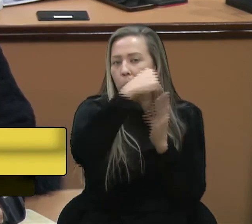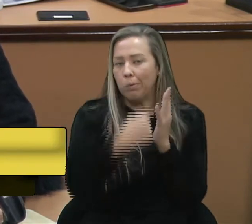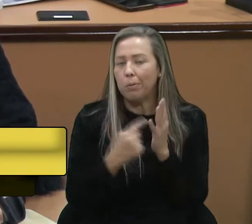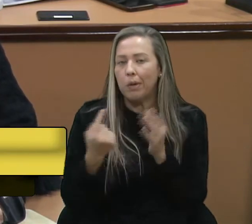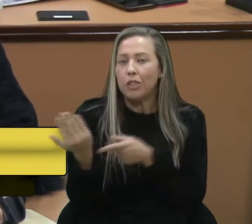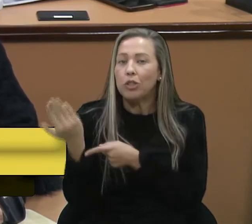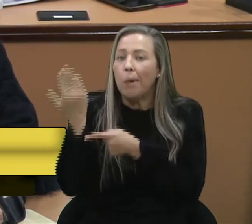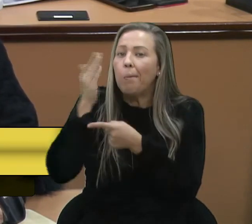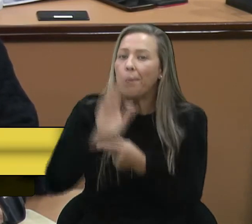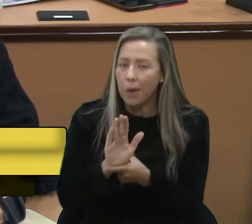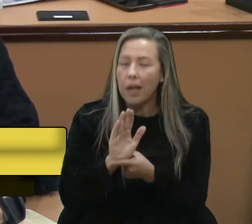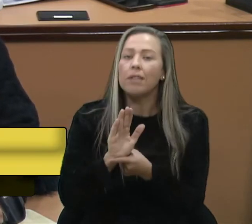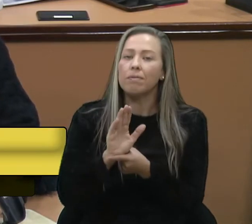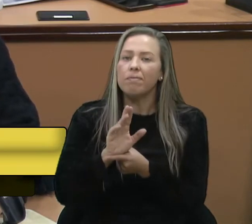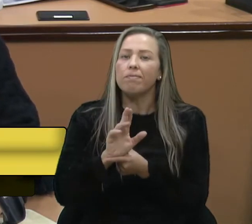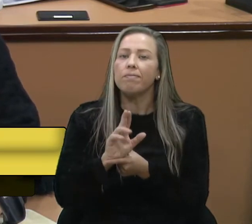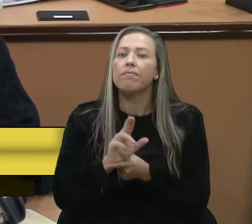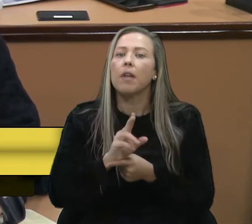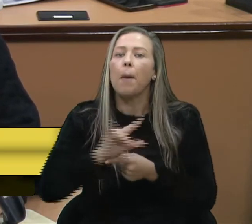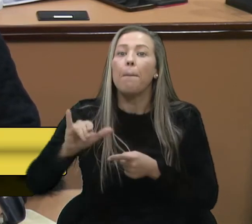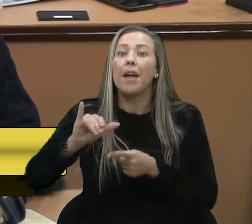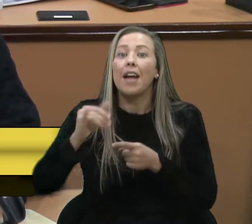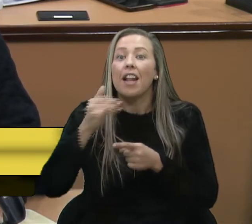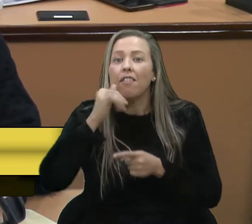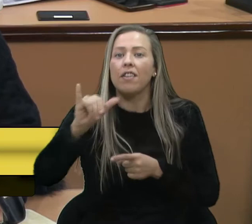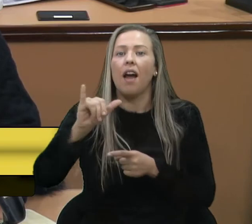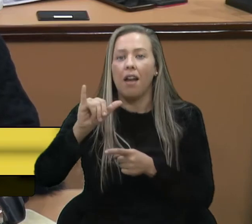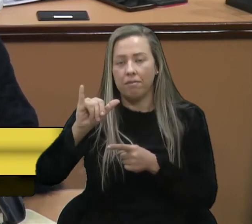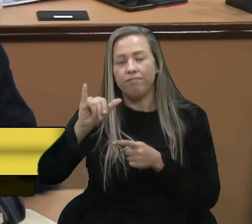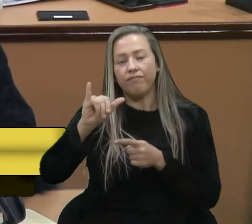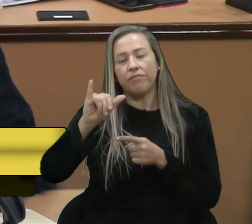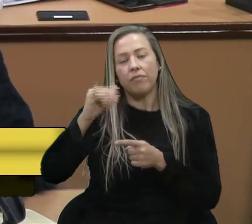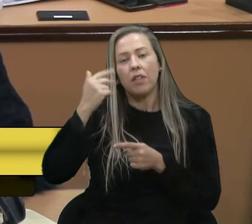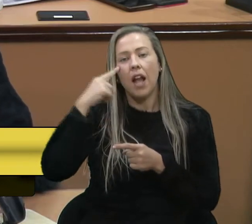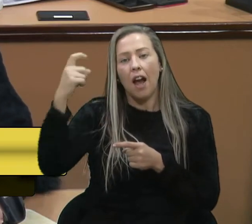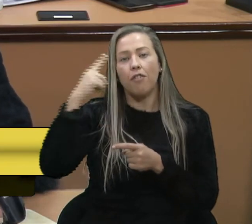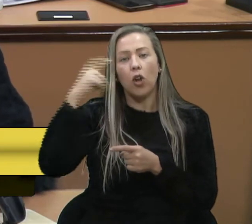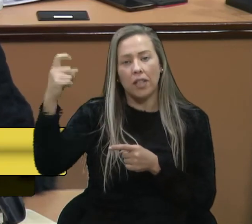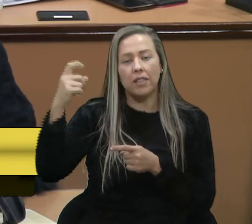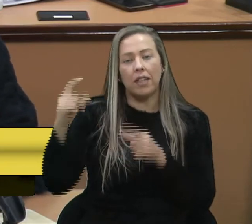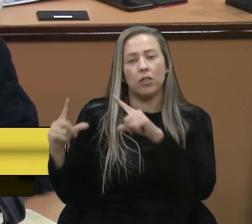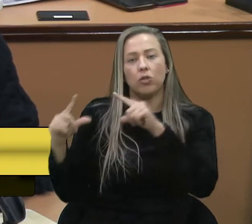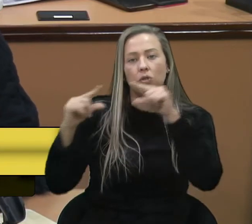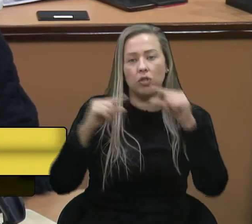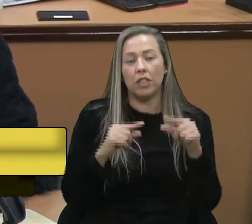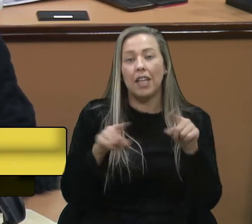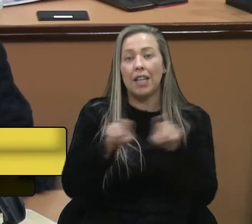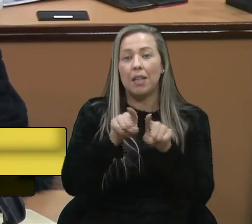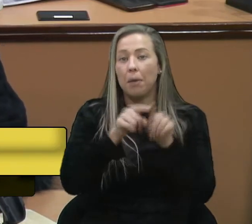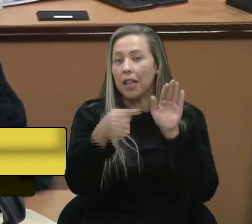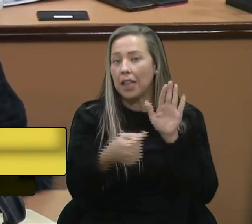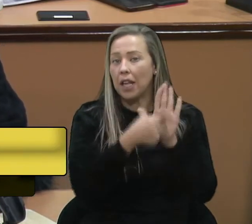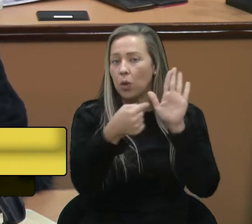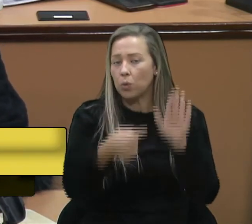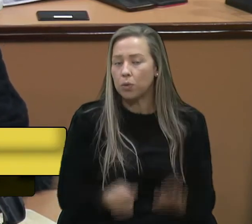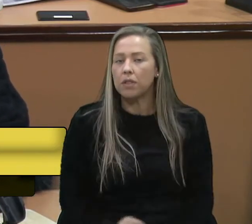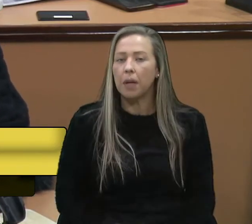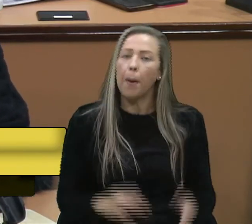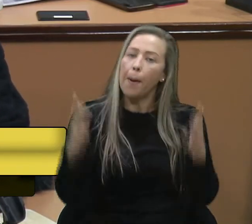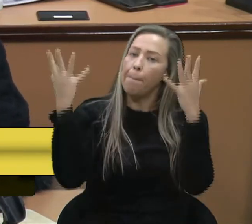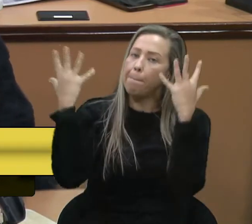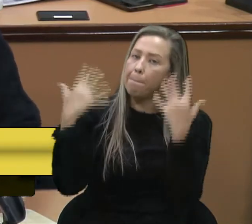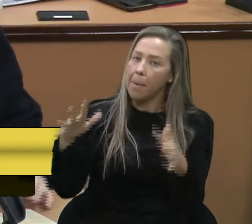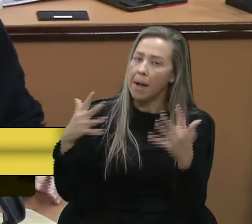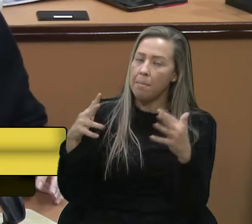contribuir para, de fato, né, essas violências elas sejam minimizadas, elas sejam denunciadas. Então, novamente, lhe parabenizo,